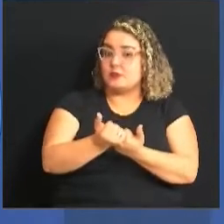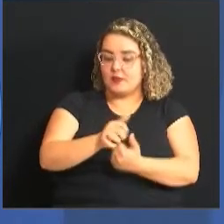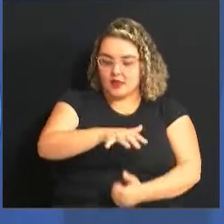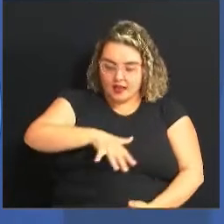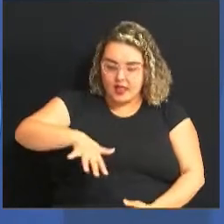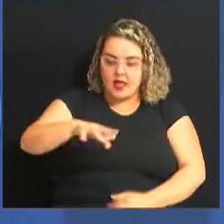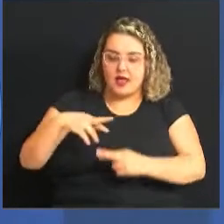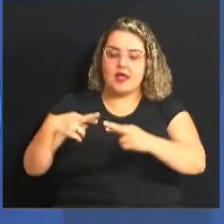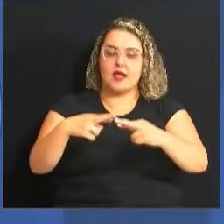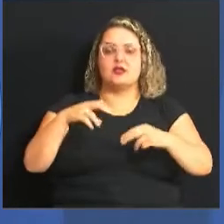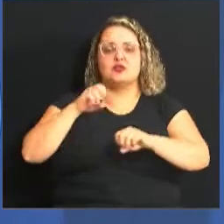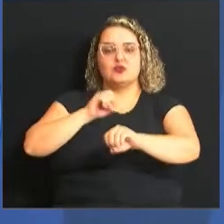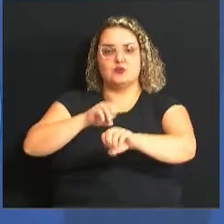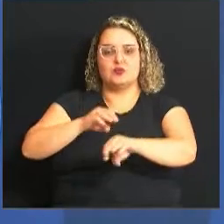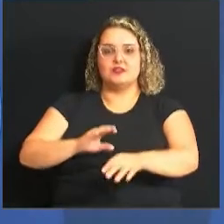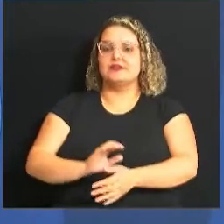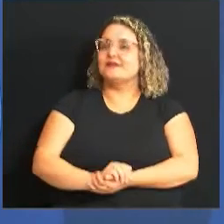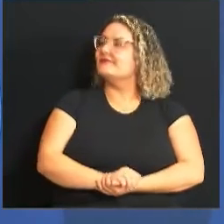municipal de ensino.